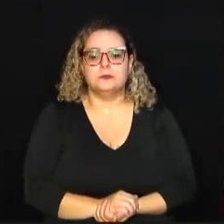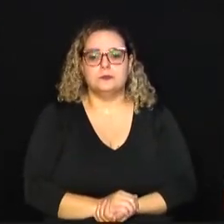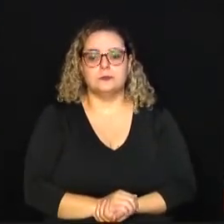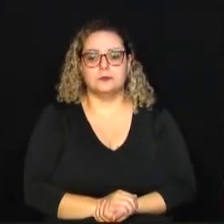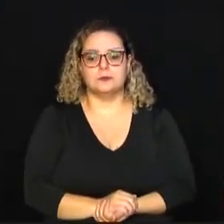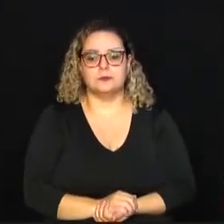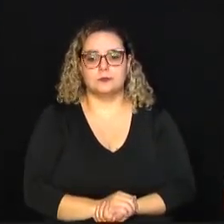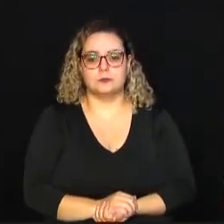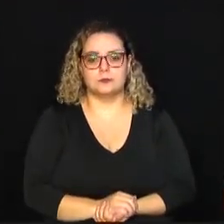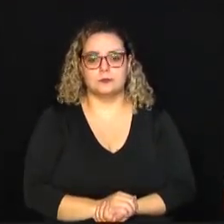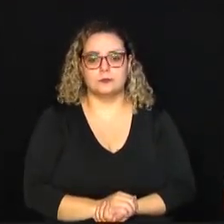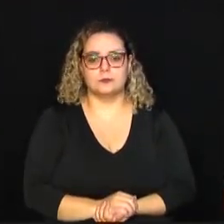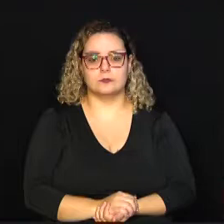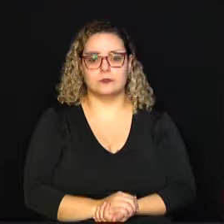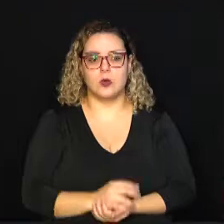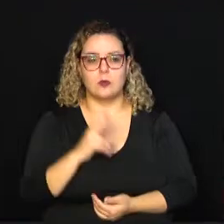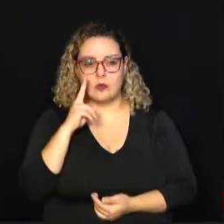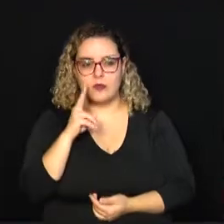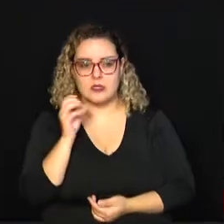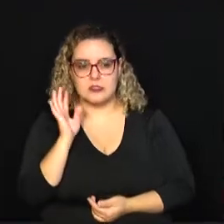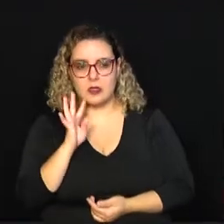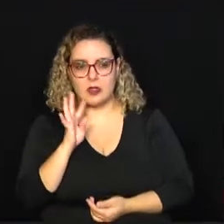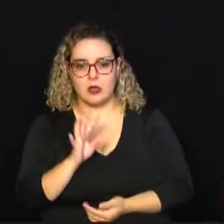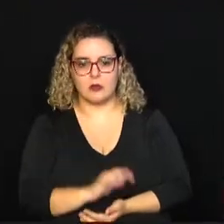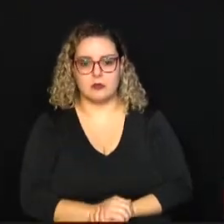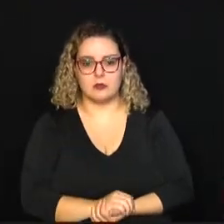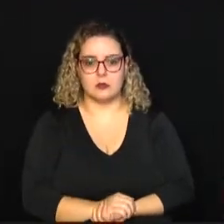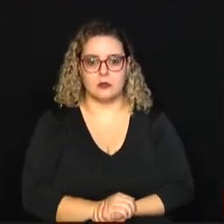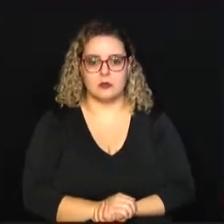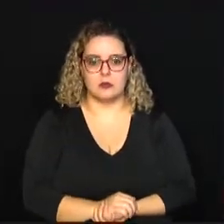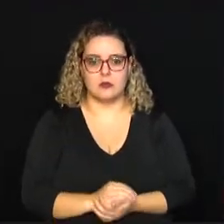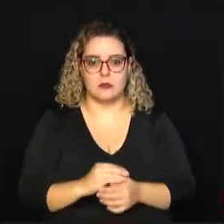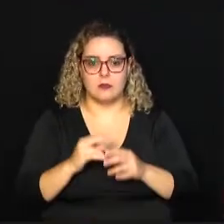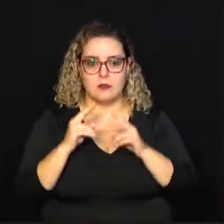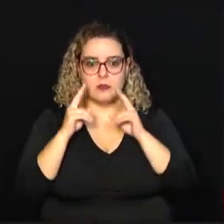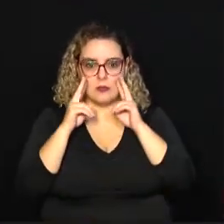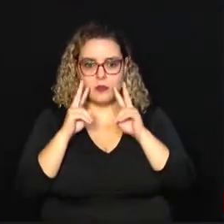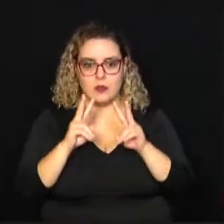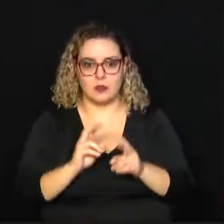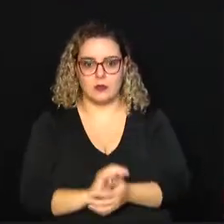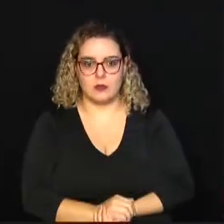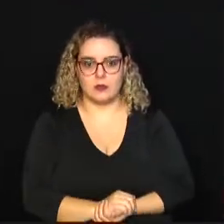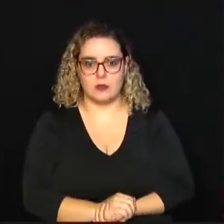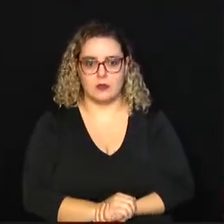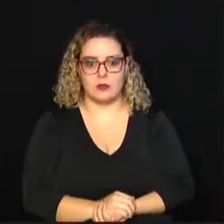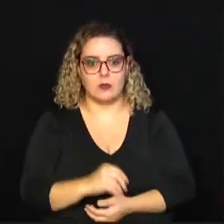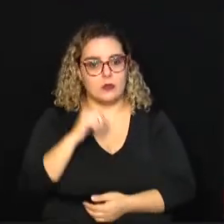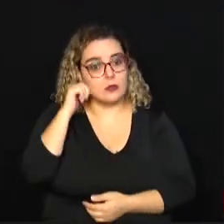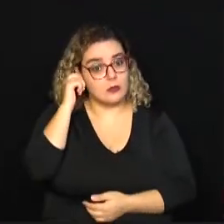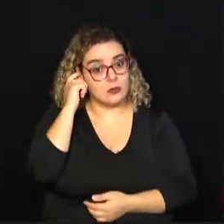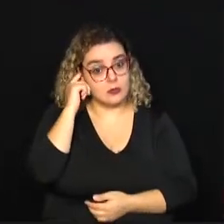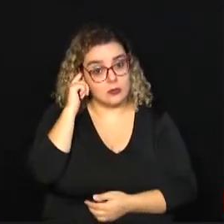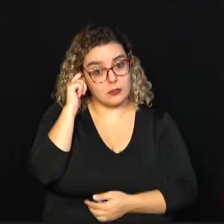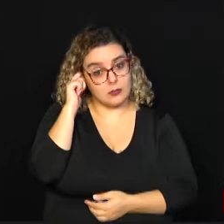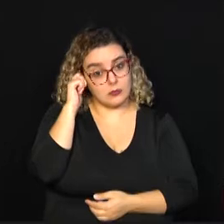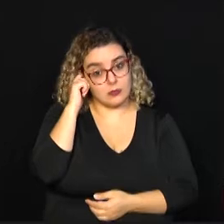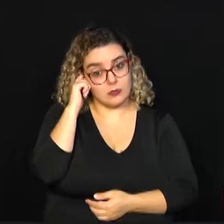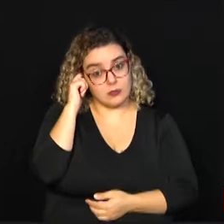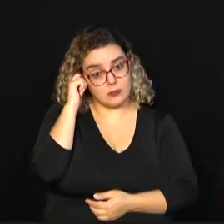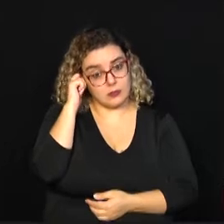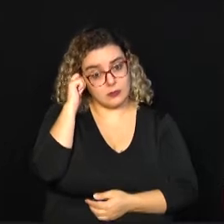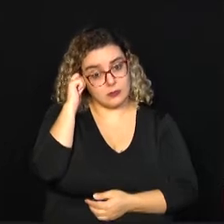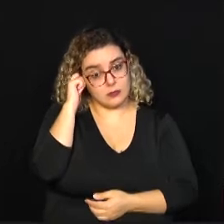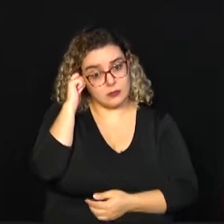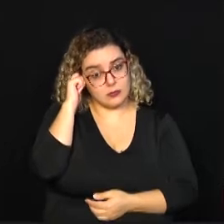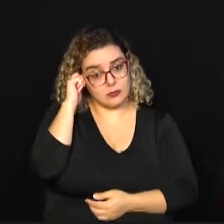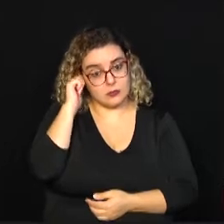Vamos ver se vai ficar legal. Me avisem se vai dar para ver aqui. Estou mandando compartilhar. Vocês estão vendo aqui